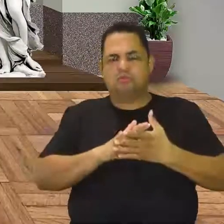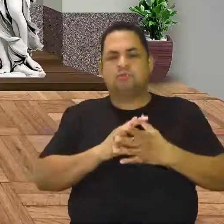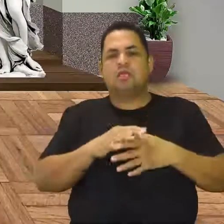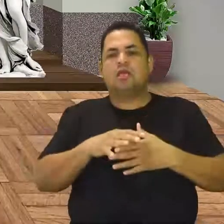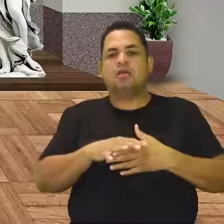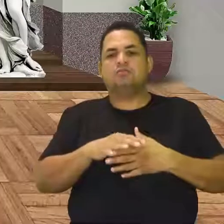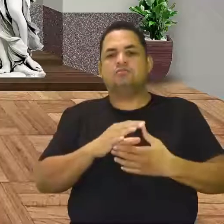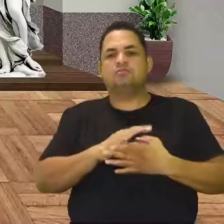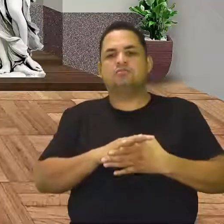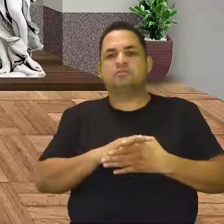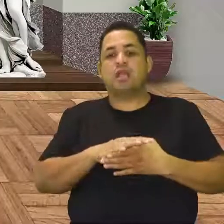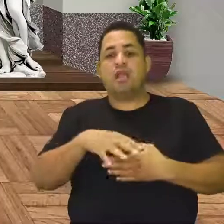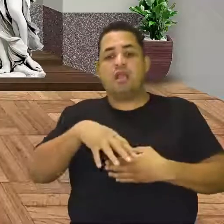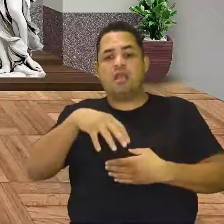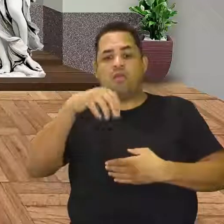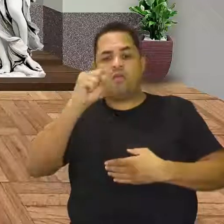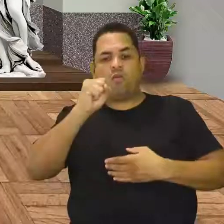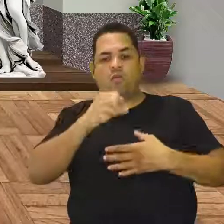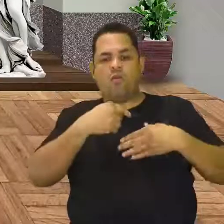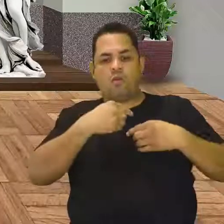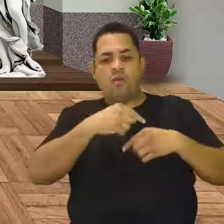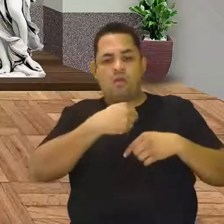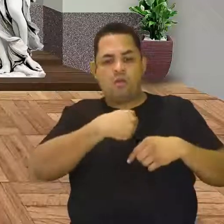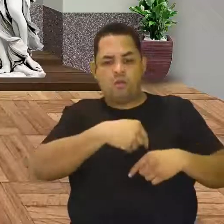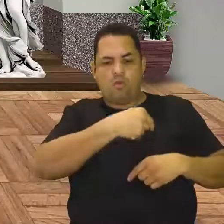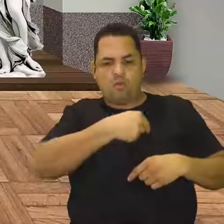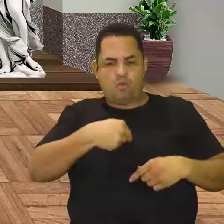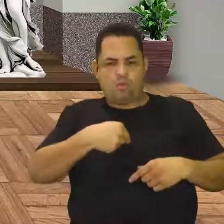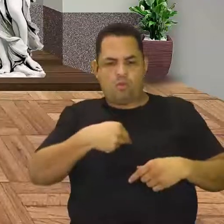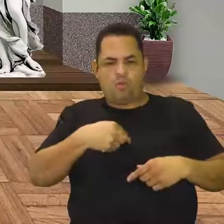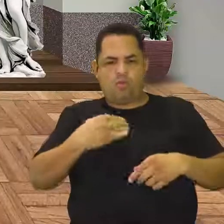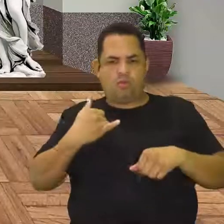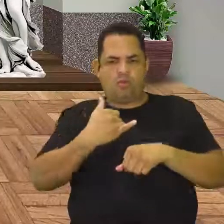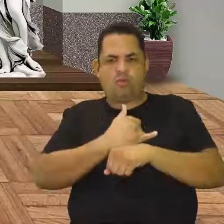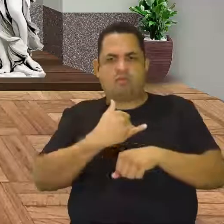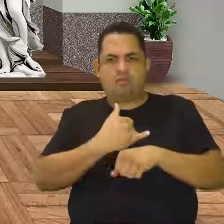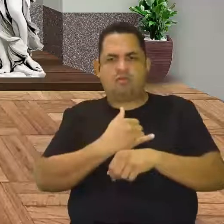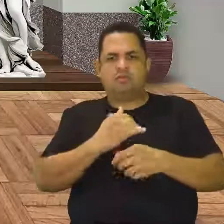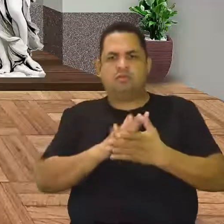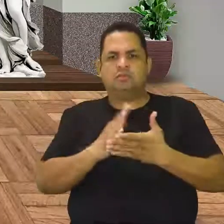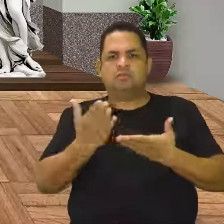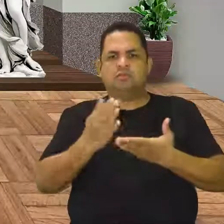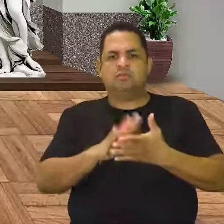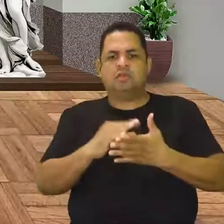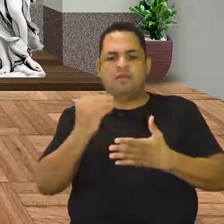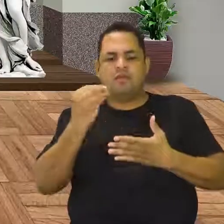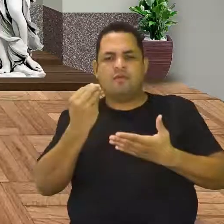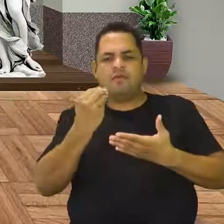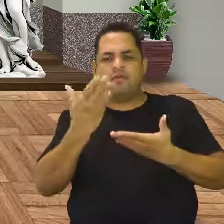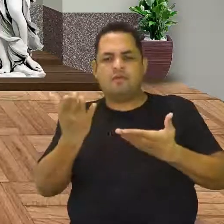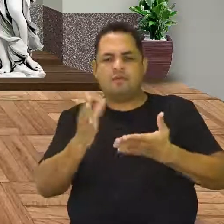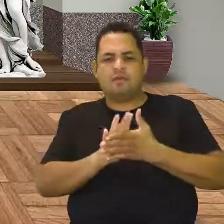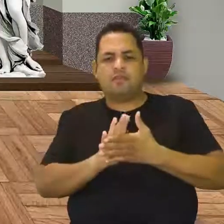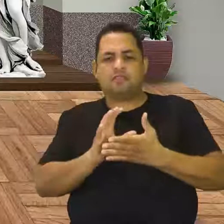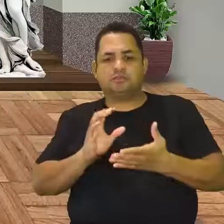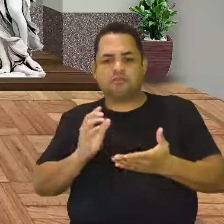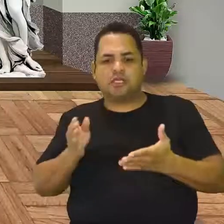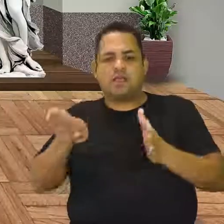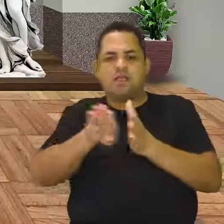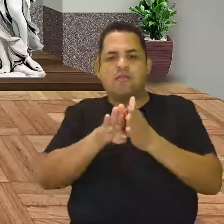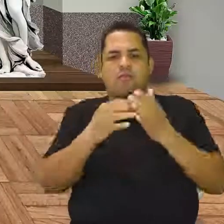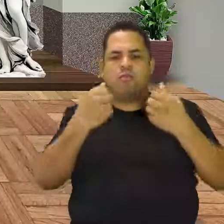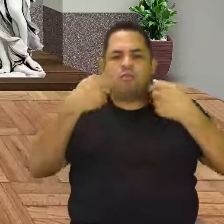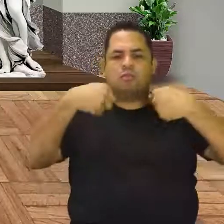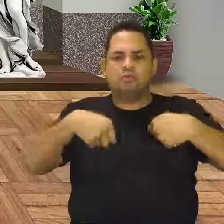de bravura. E esse mesmo Hitler vai ver aí a oportunidade de tomar o poder. E ele